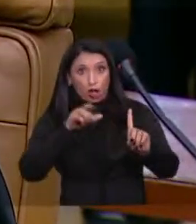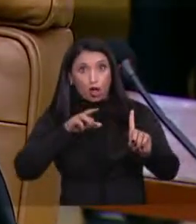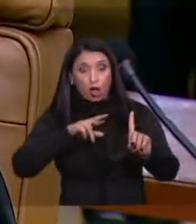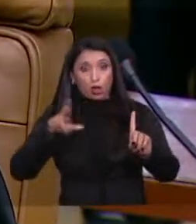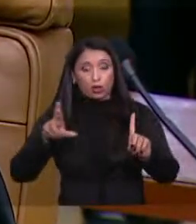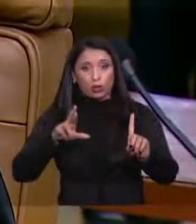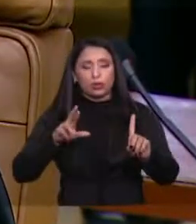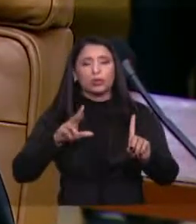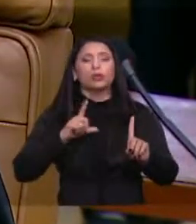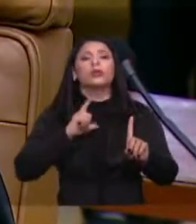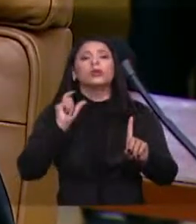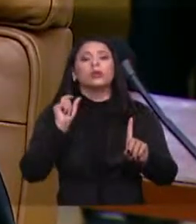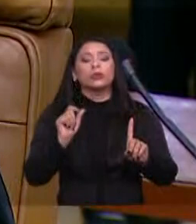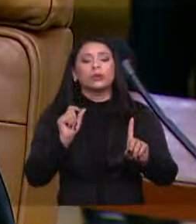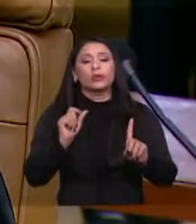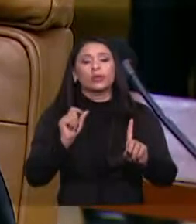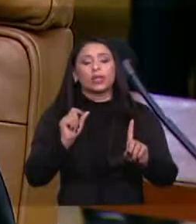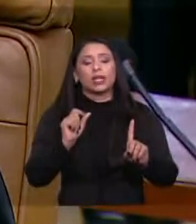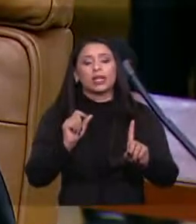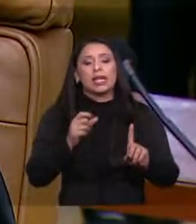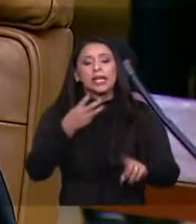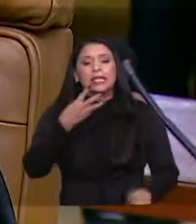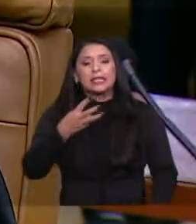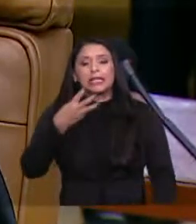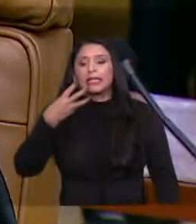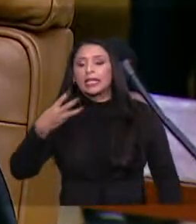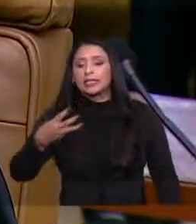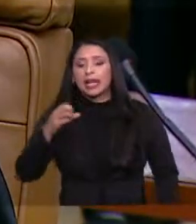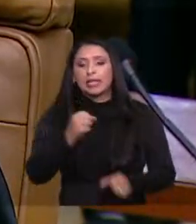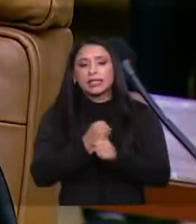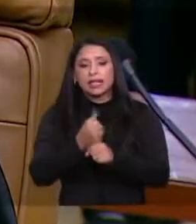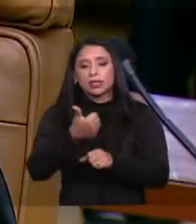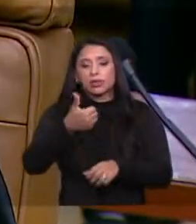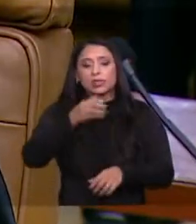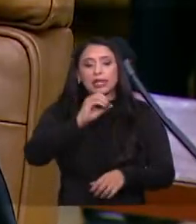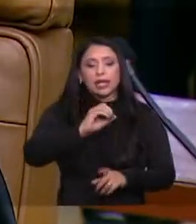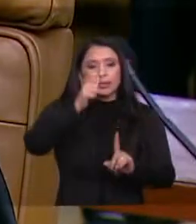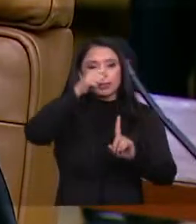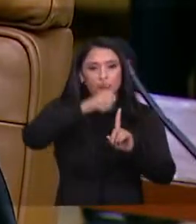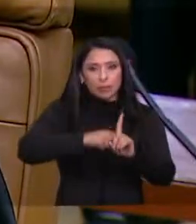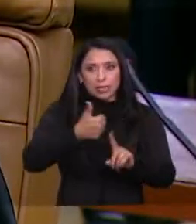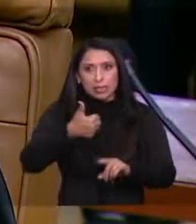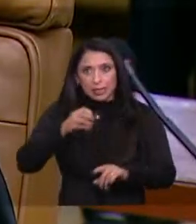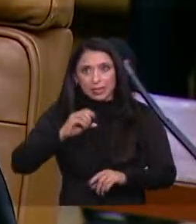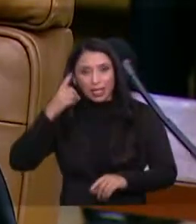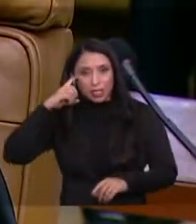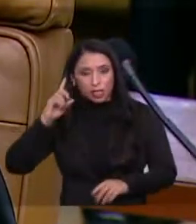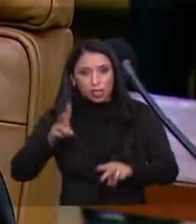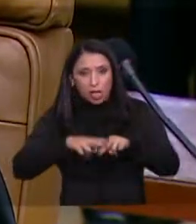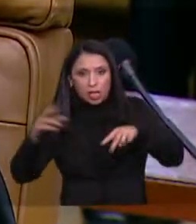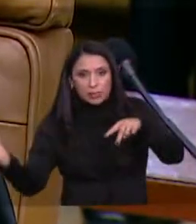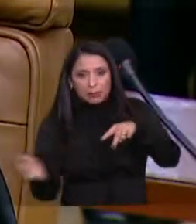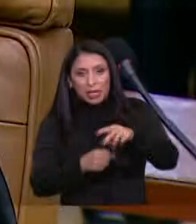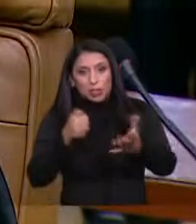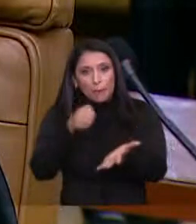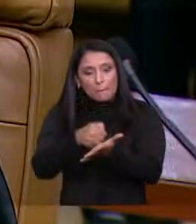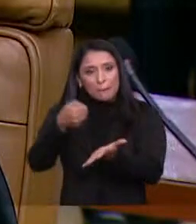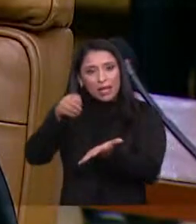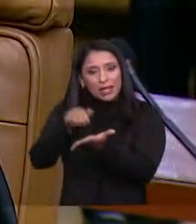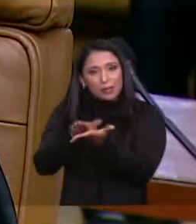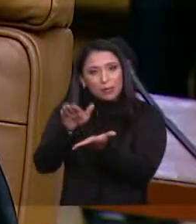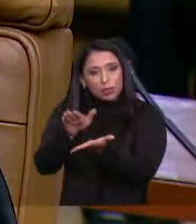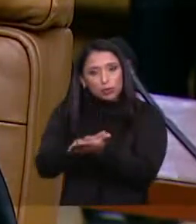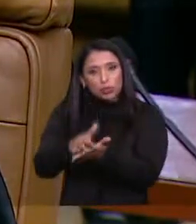Collor de Mello em definitivo fixando-se em 33 anos 10 meses e 10 dias de reclusão e o pagamento de